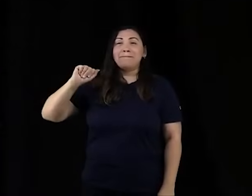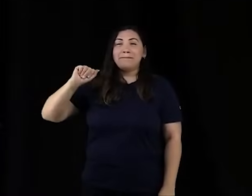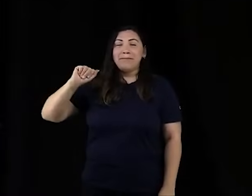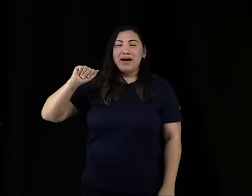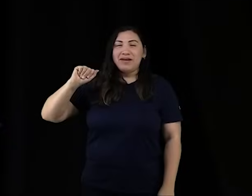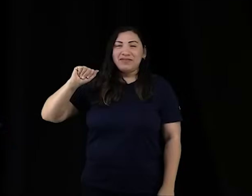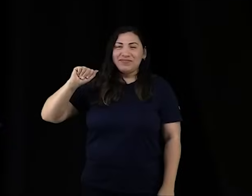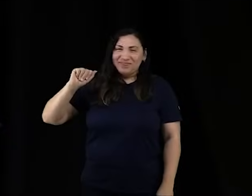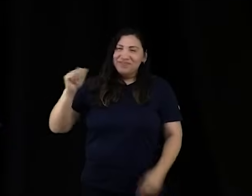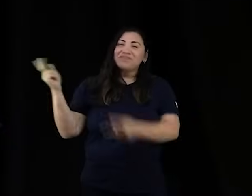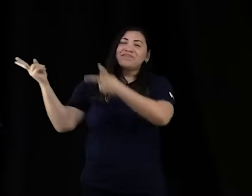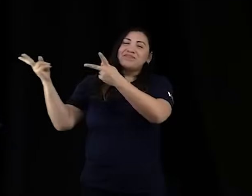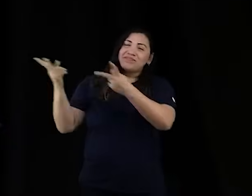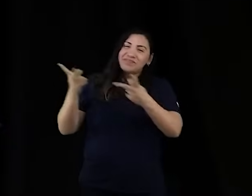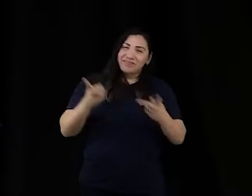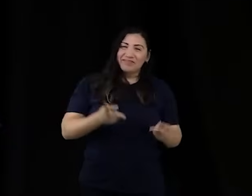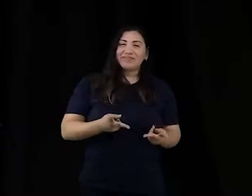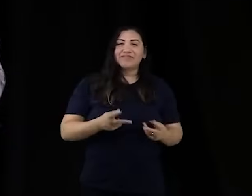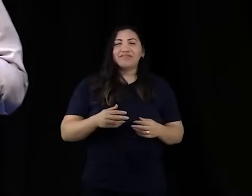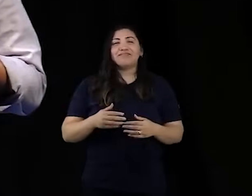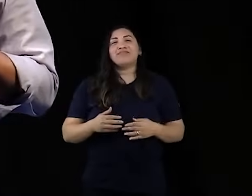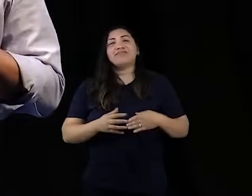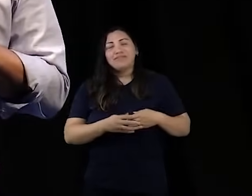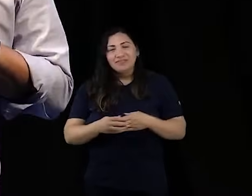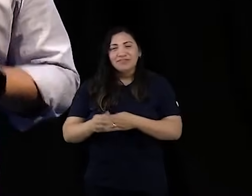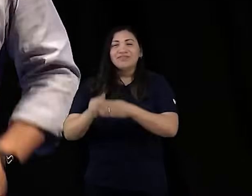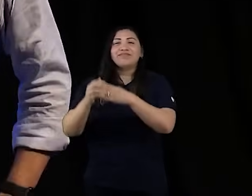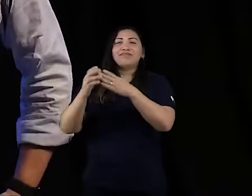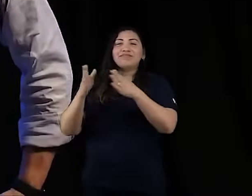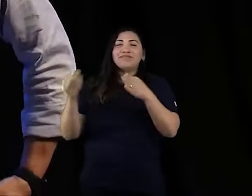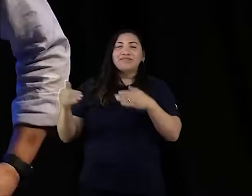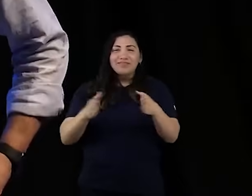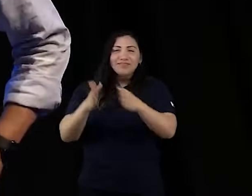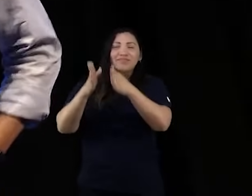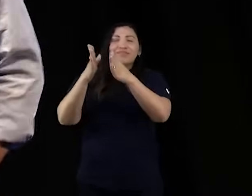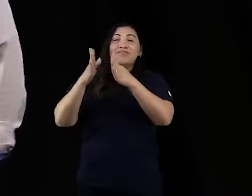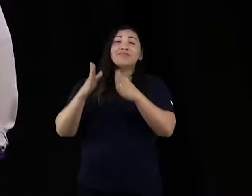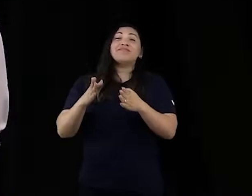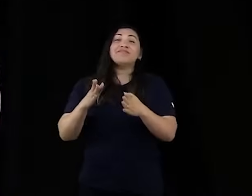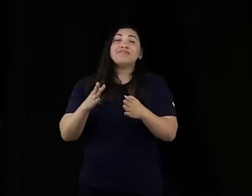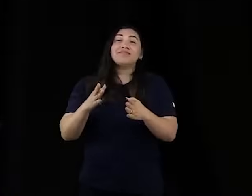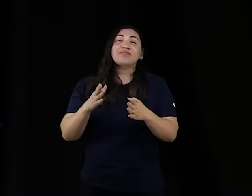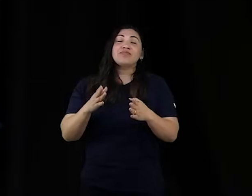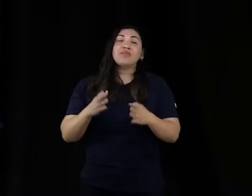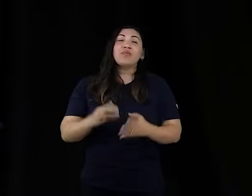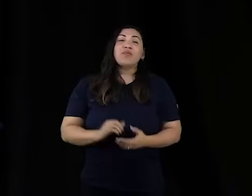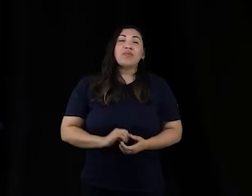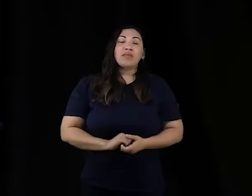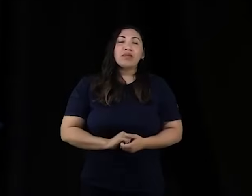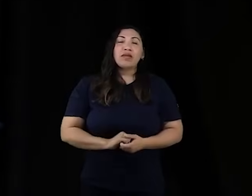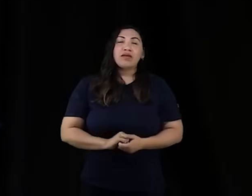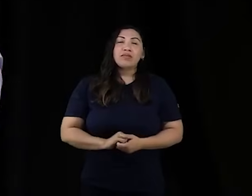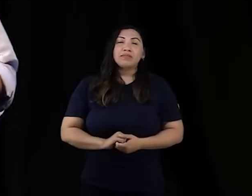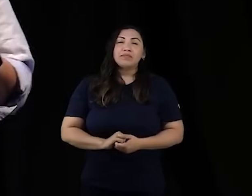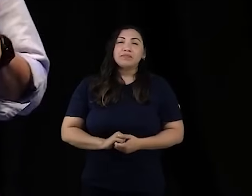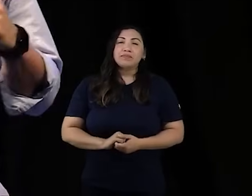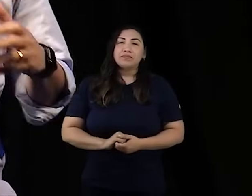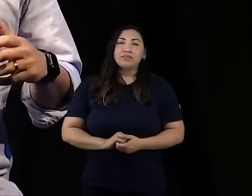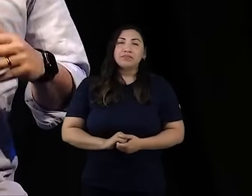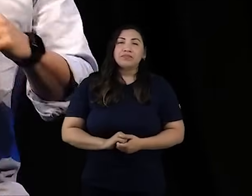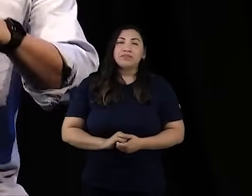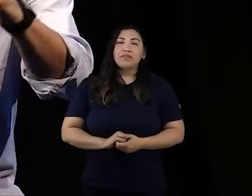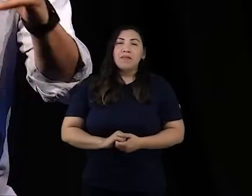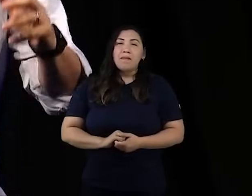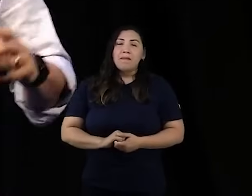Deus abençoe sejam bem-vindos nós estamos caminhando aqui dentro de um conceito chamado eh